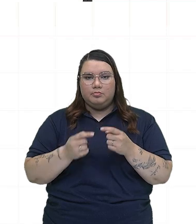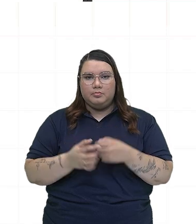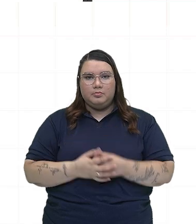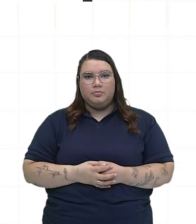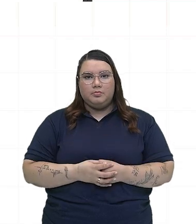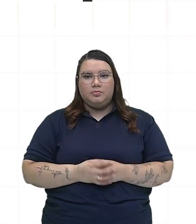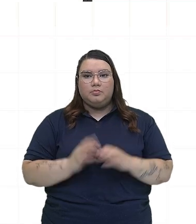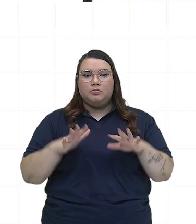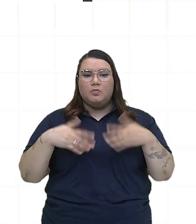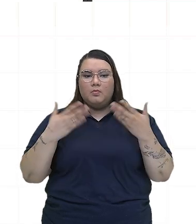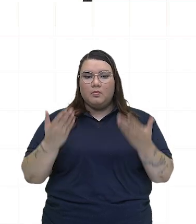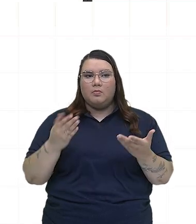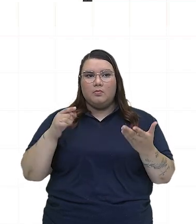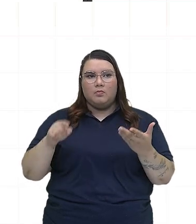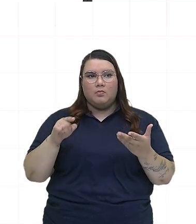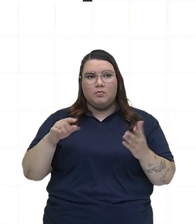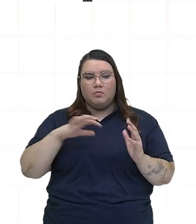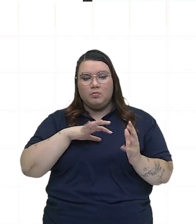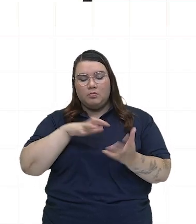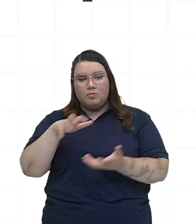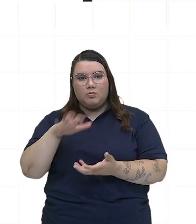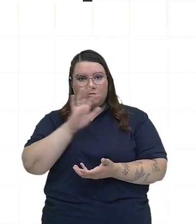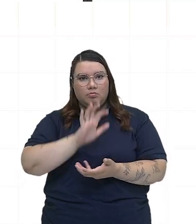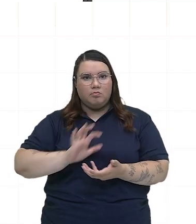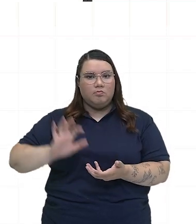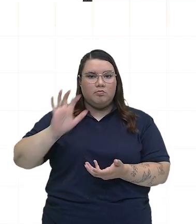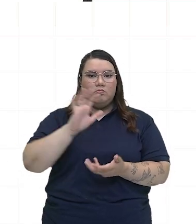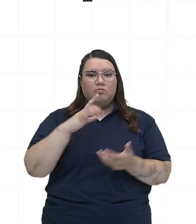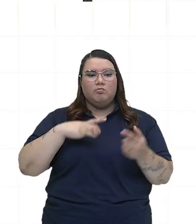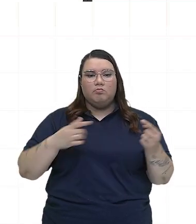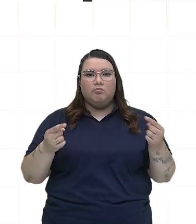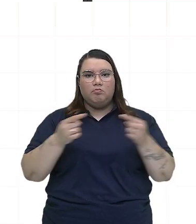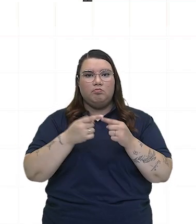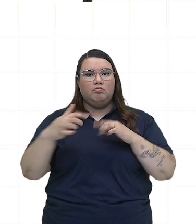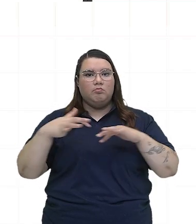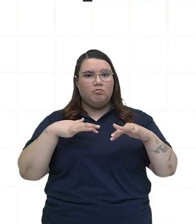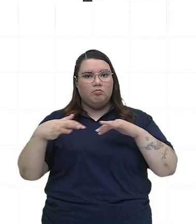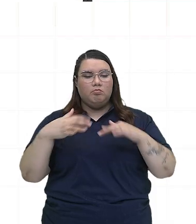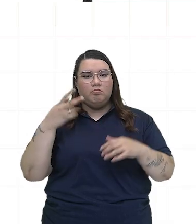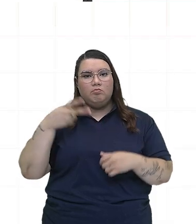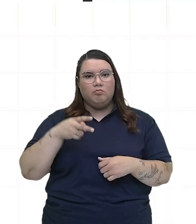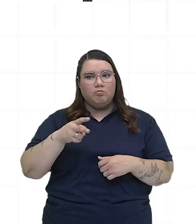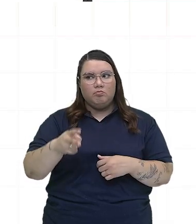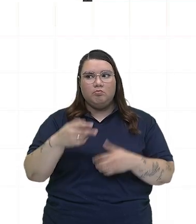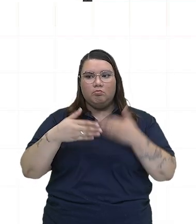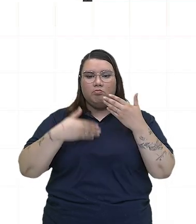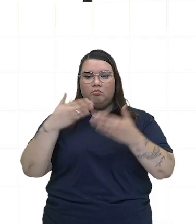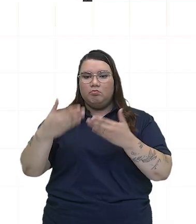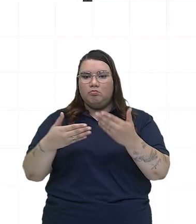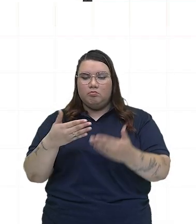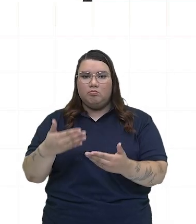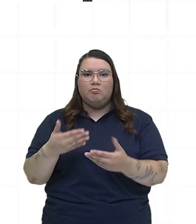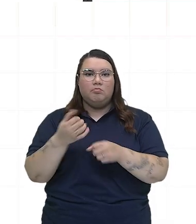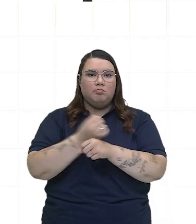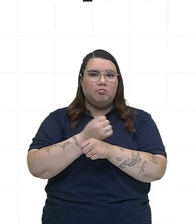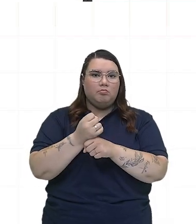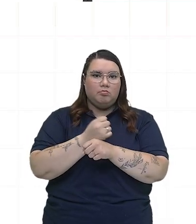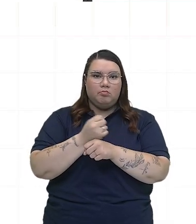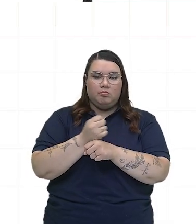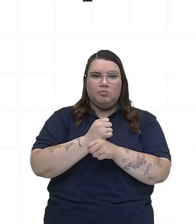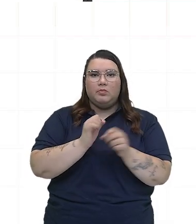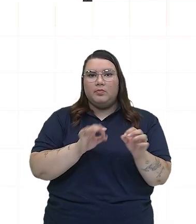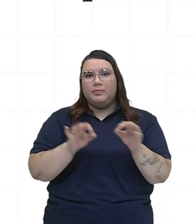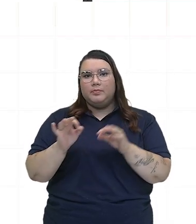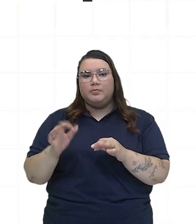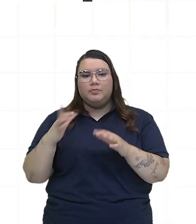Pangeia. E esses continentes, de acordo com a teoria, eles continuaram se movimentando ao longo dos milhões de anos,